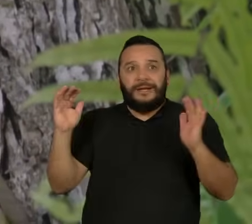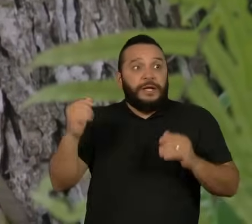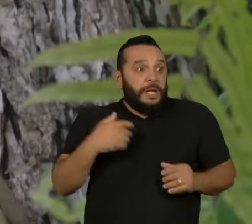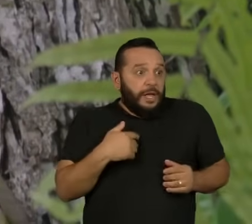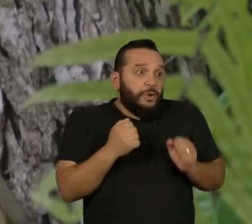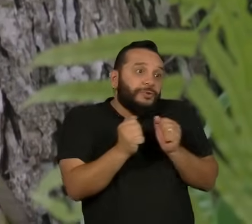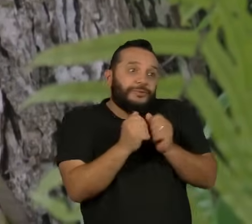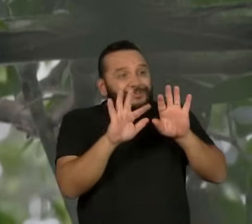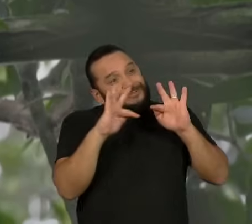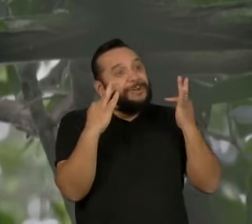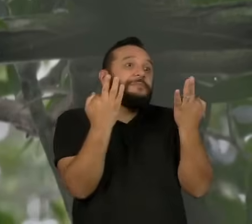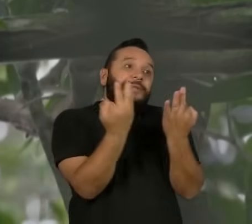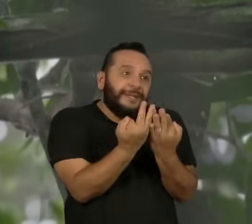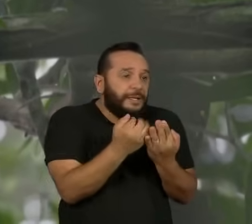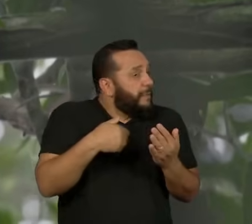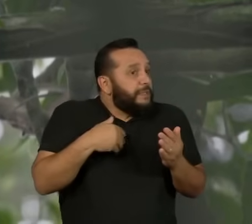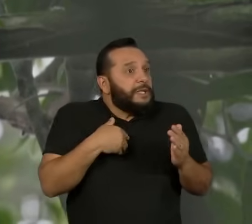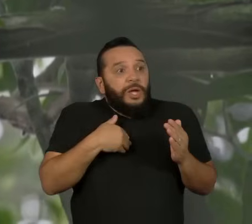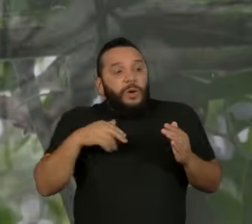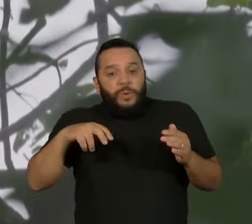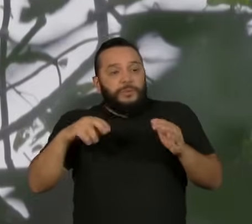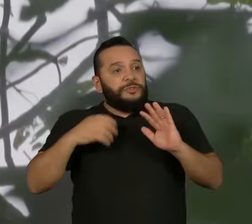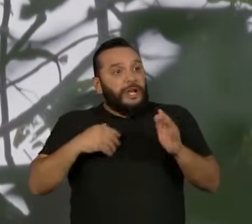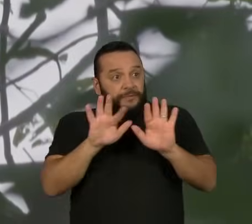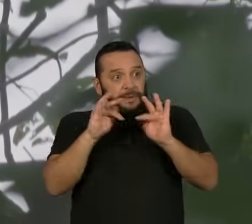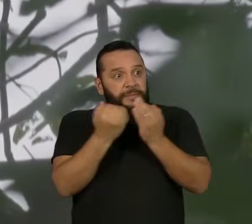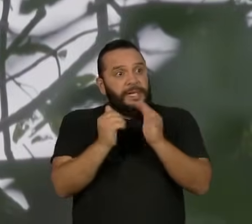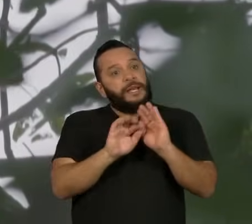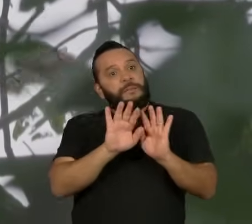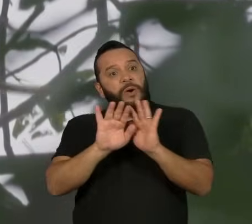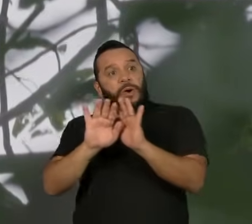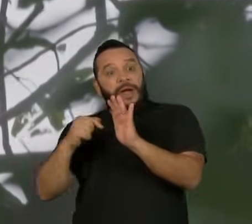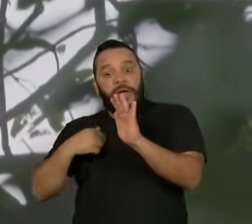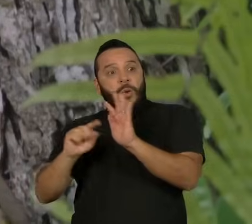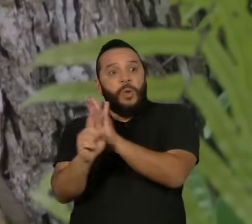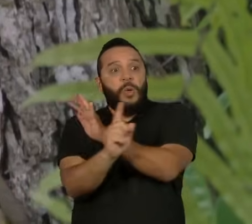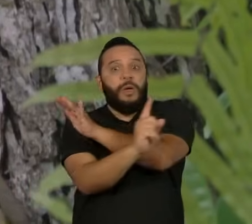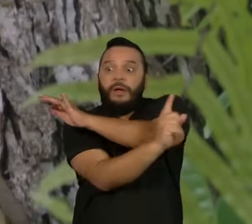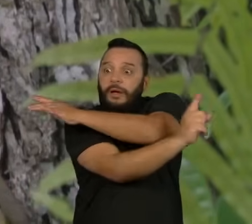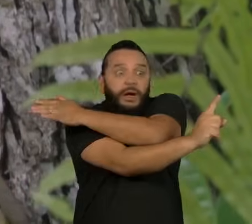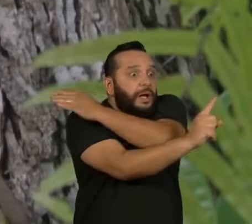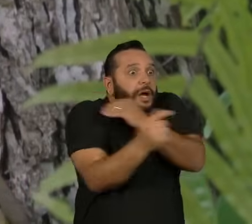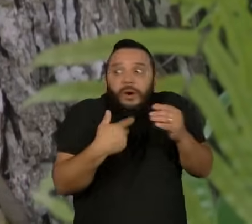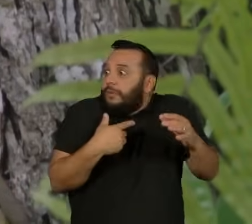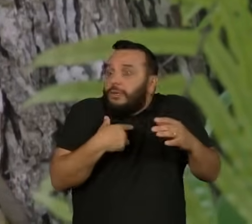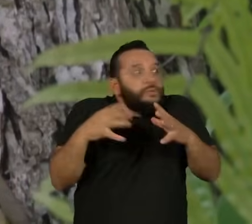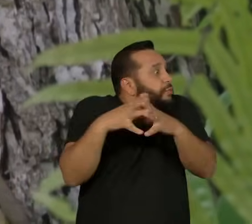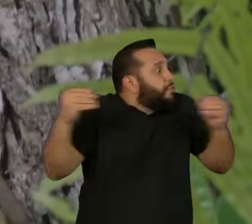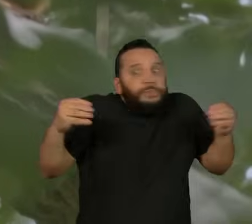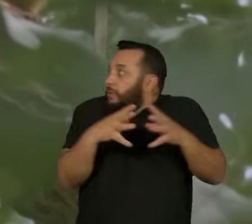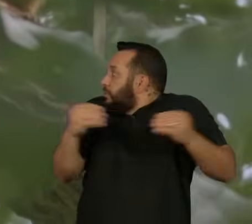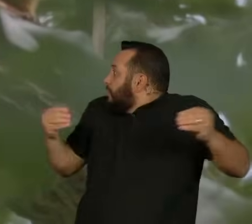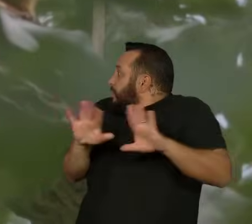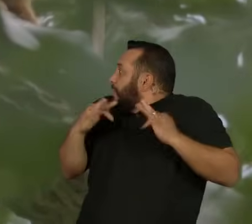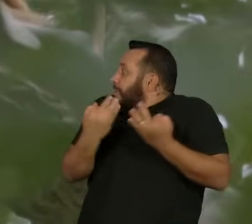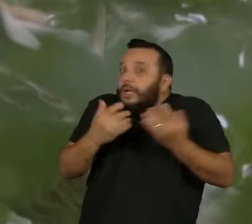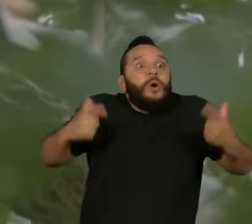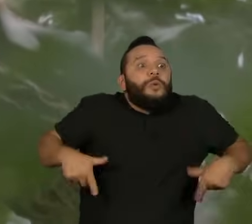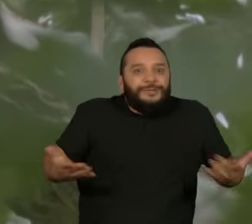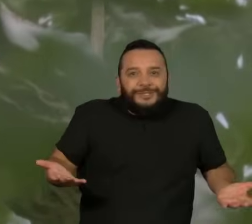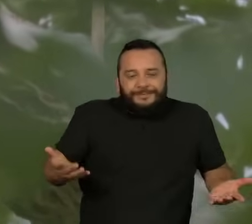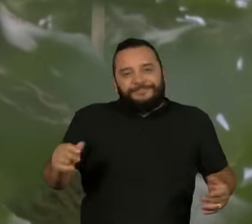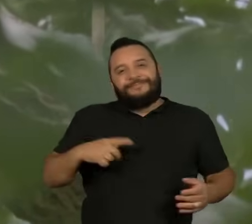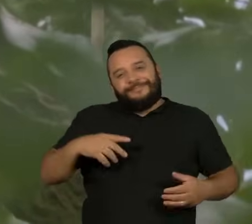minha família, mas eu me perdi. A gente saiu para catar uns coquinhos. Quando vi, todo mundo tinha sumido.